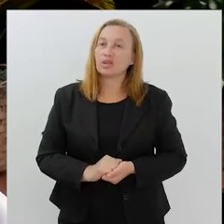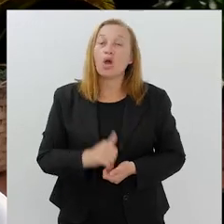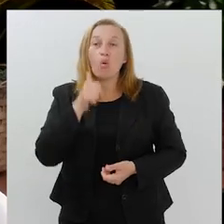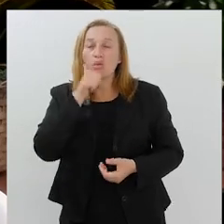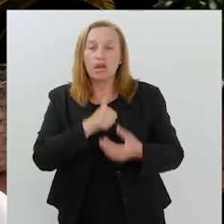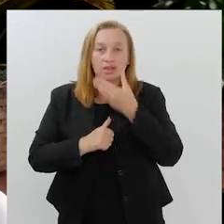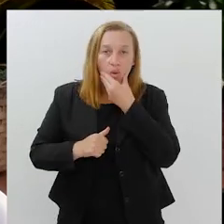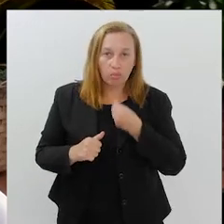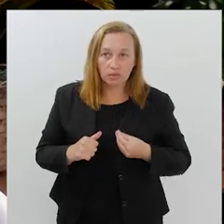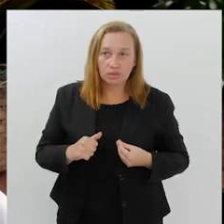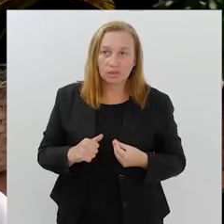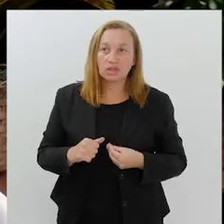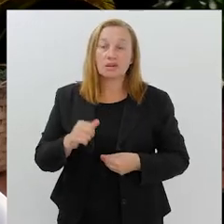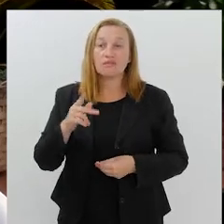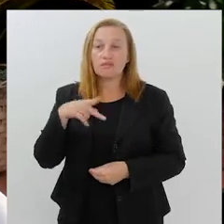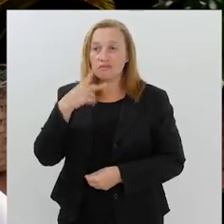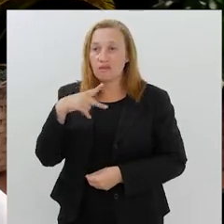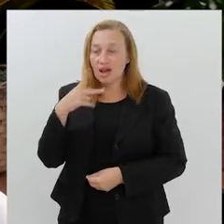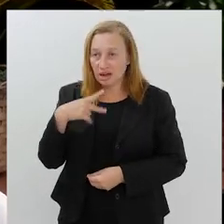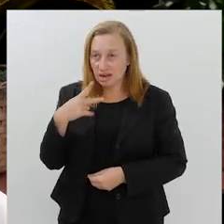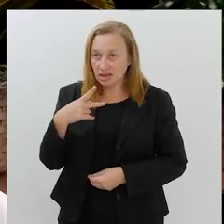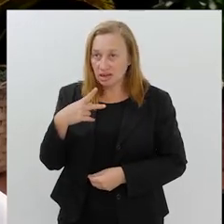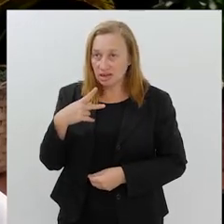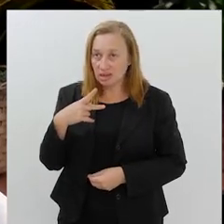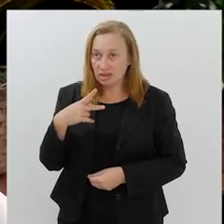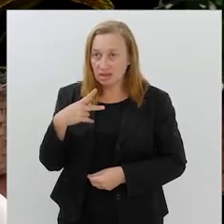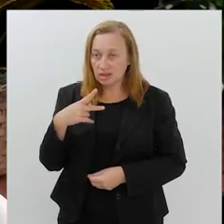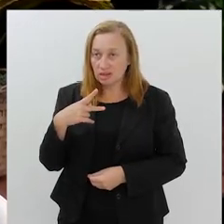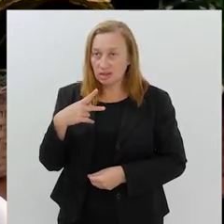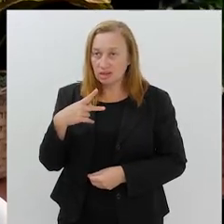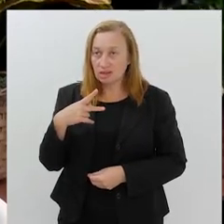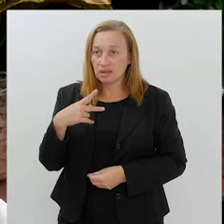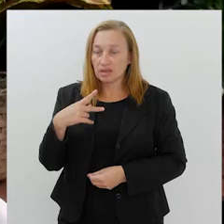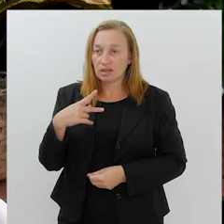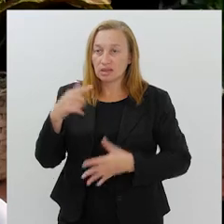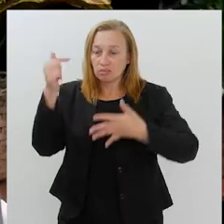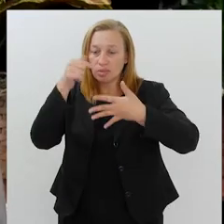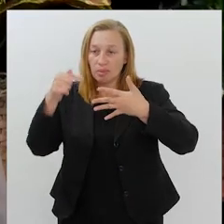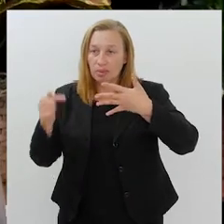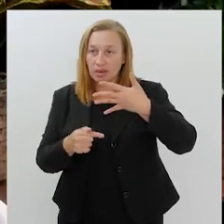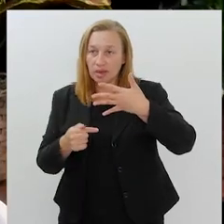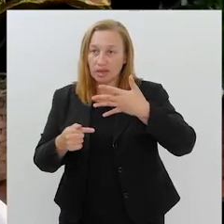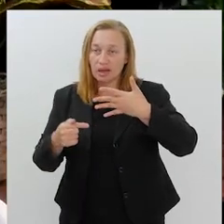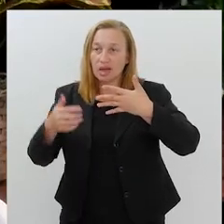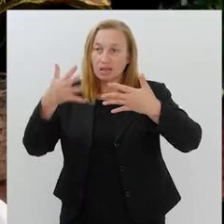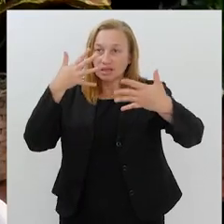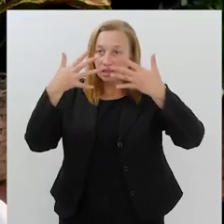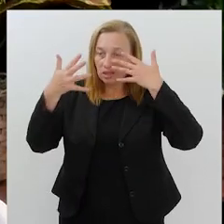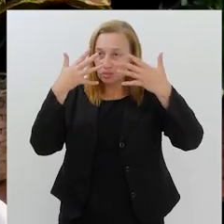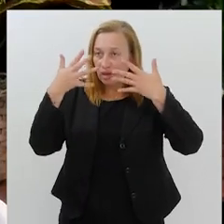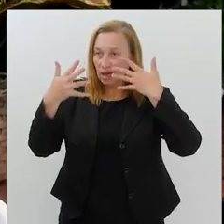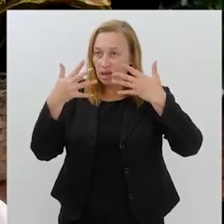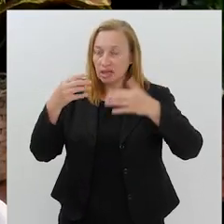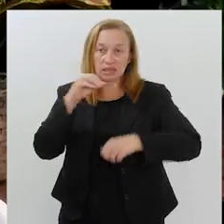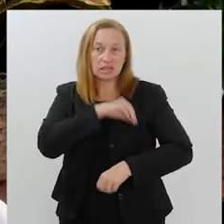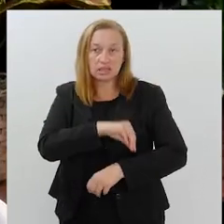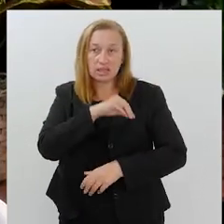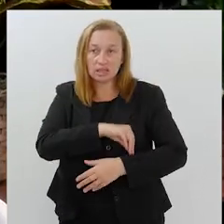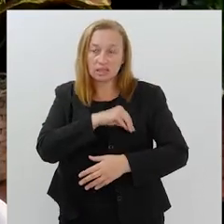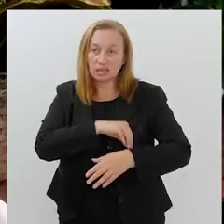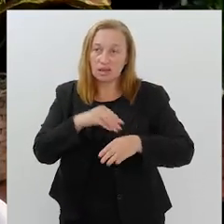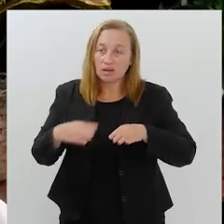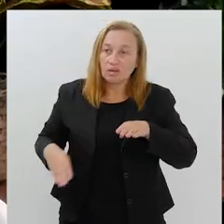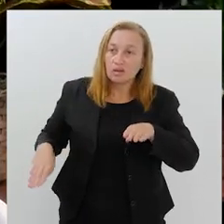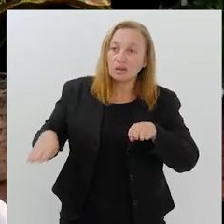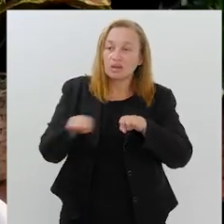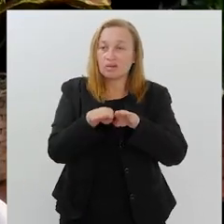remuneratórios entre homens e mulheres fala de os eixos norteadores desse decreto a transparência salarial a